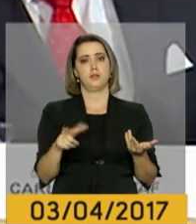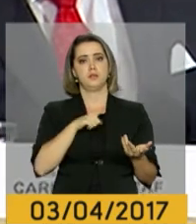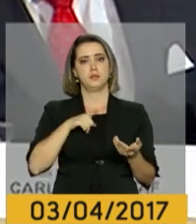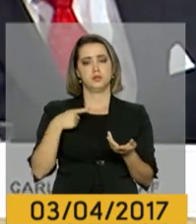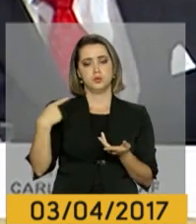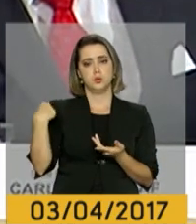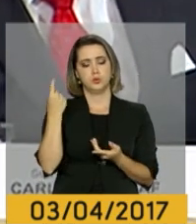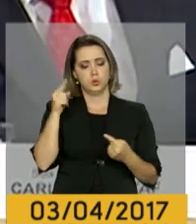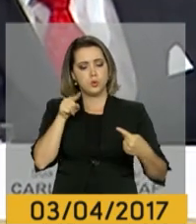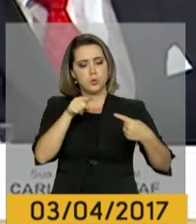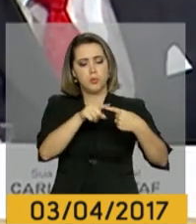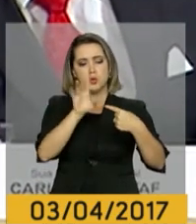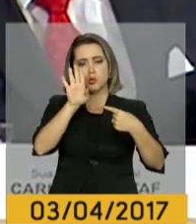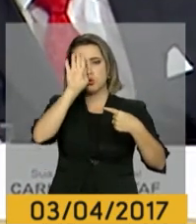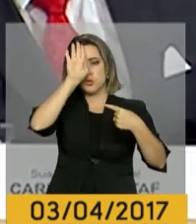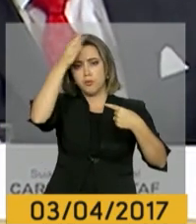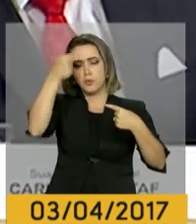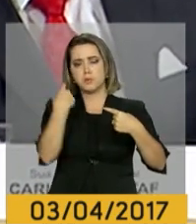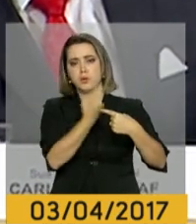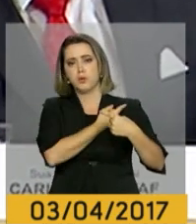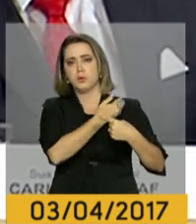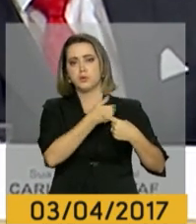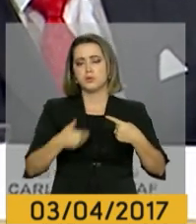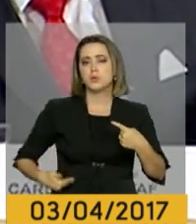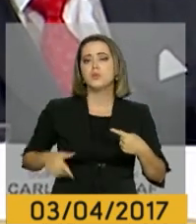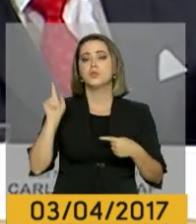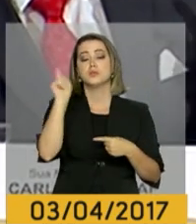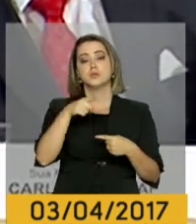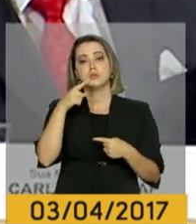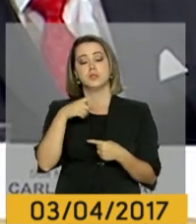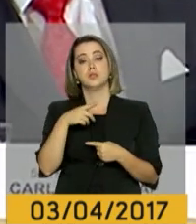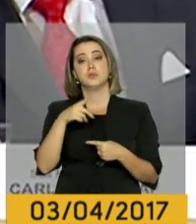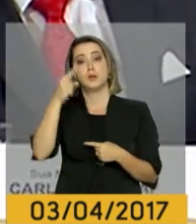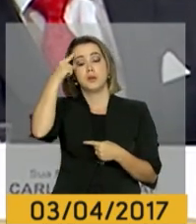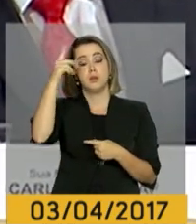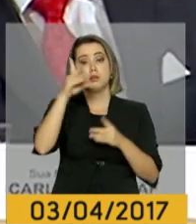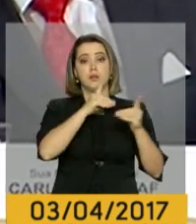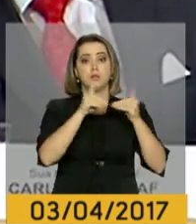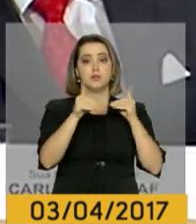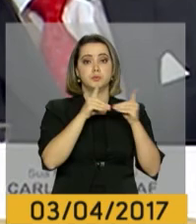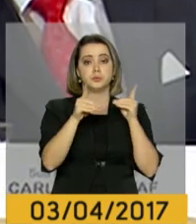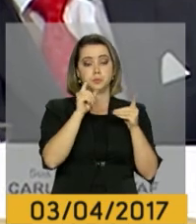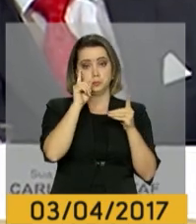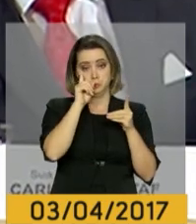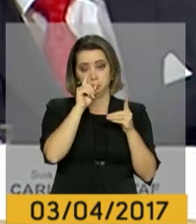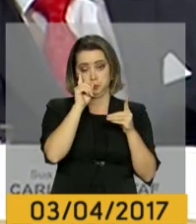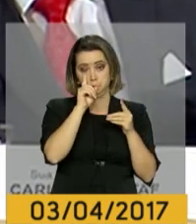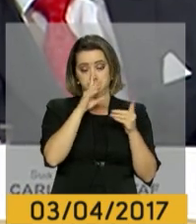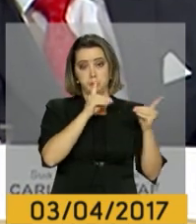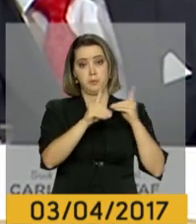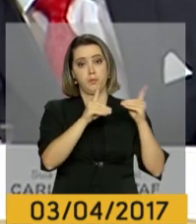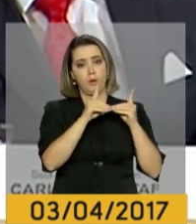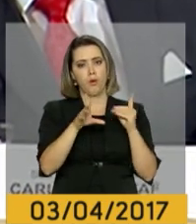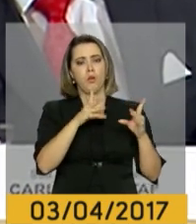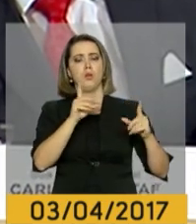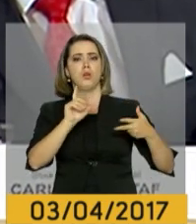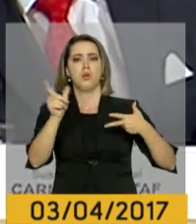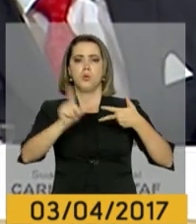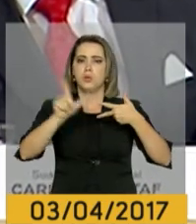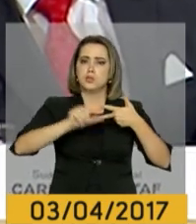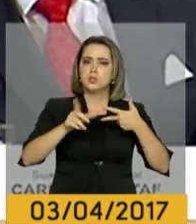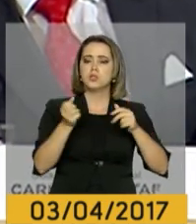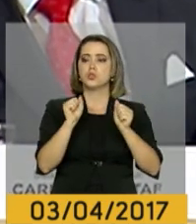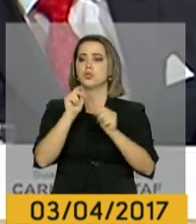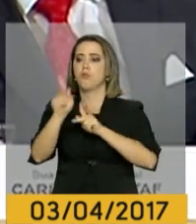fonte principal do nosso governo precisamente a ideia do diálogo. O diálogo com o Poder Legislativo, o diálogo com a sociedade